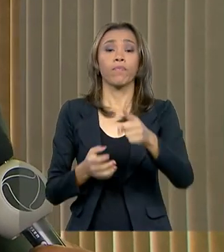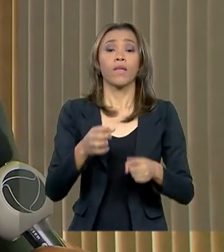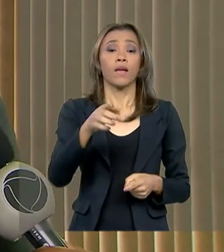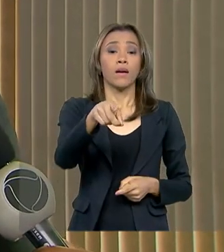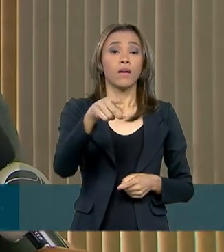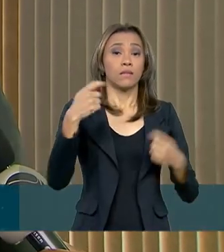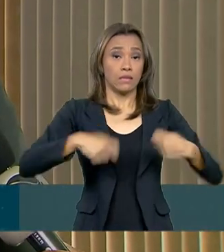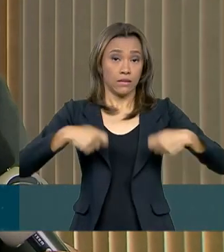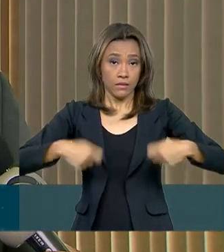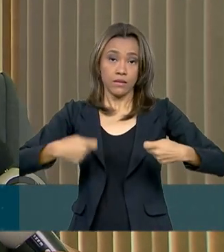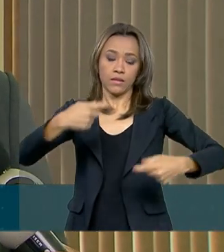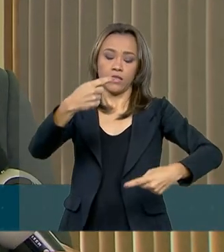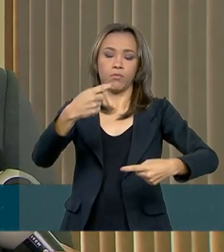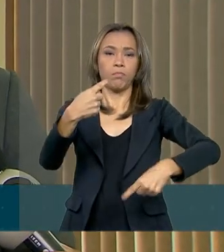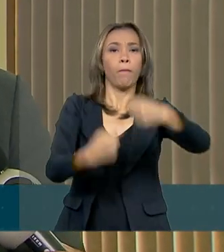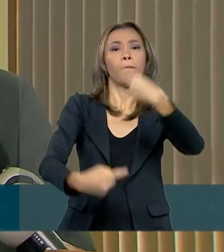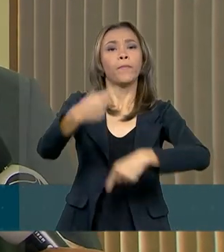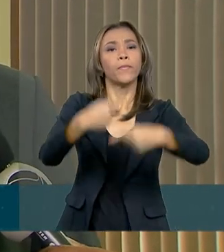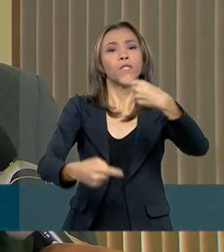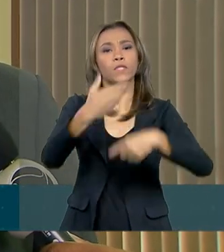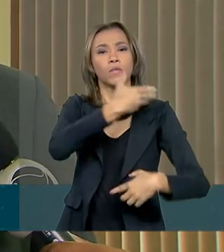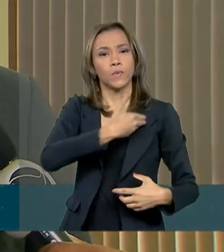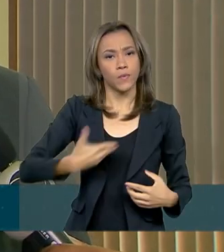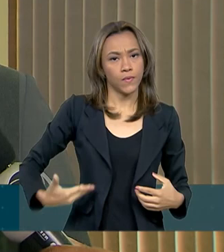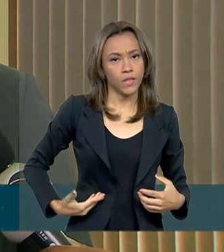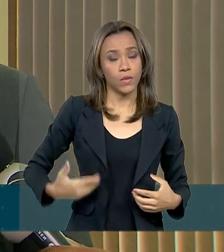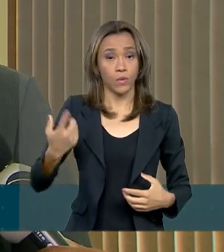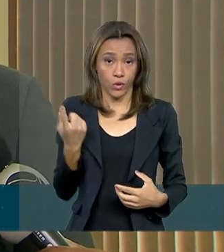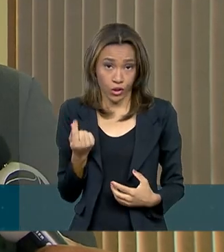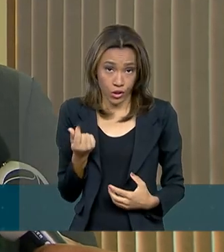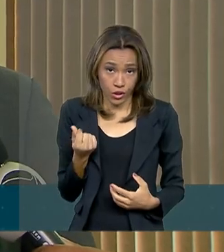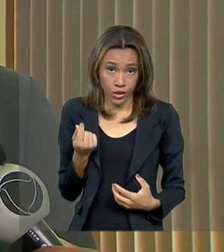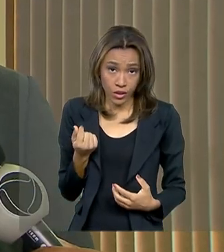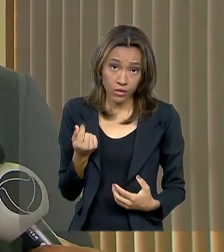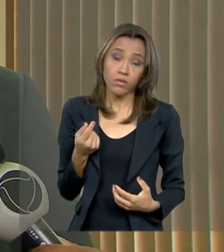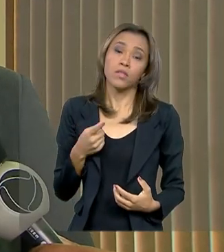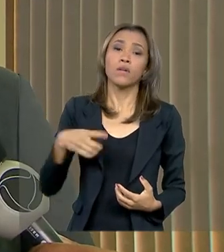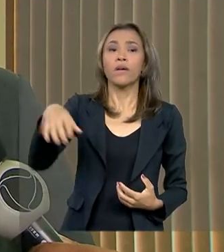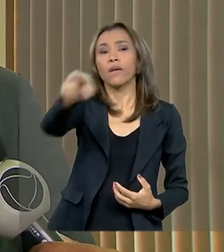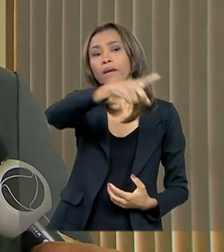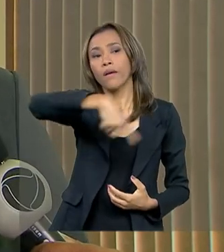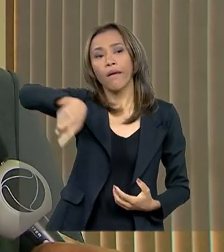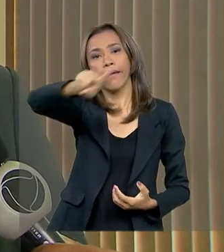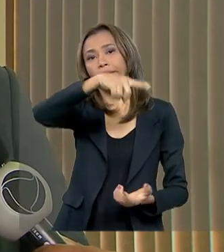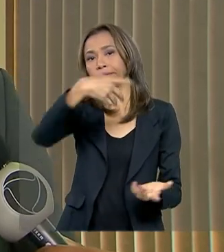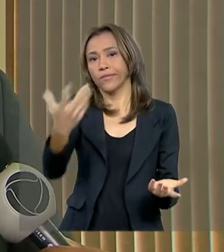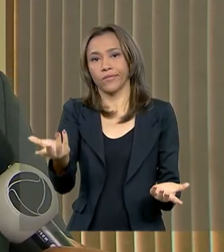investir os recursos que eram derivados de ações coletivas